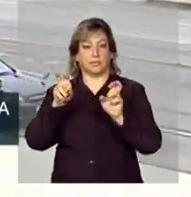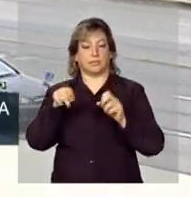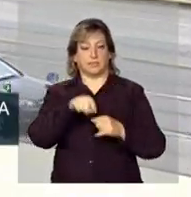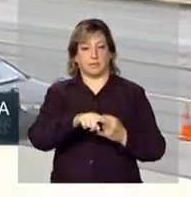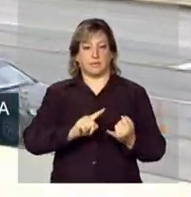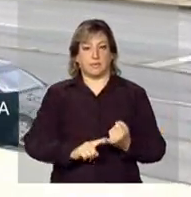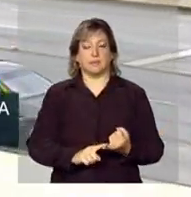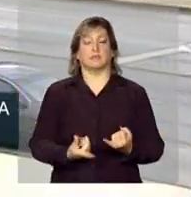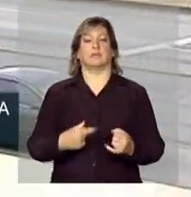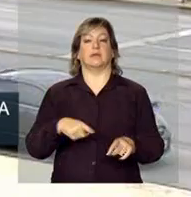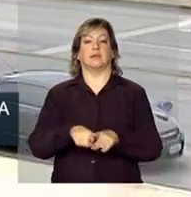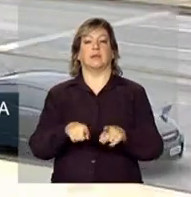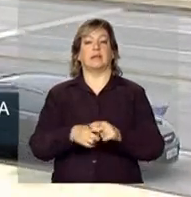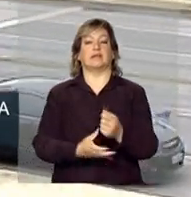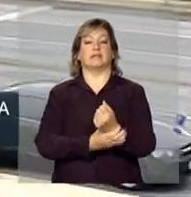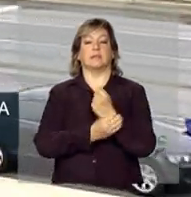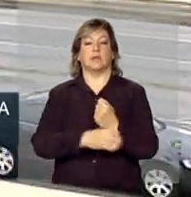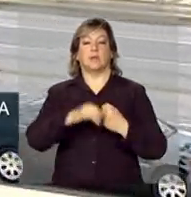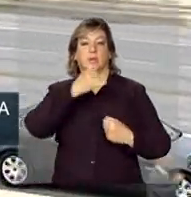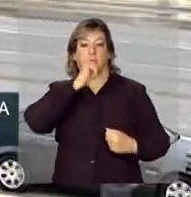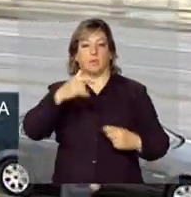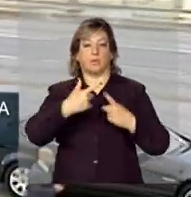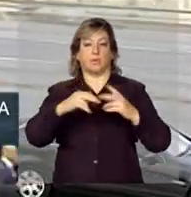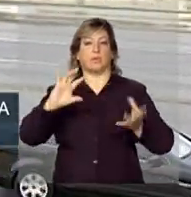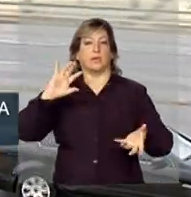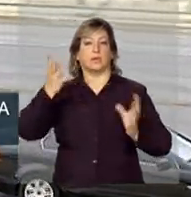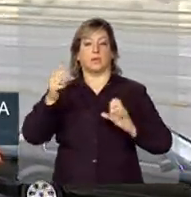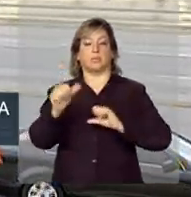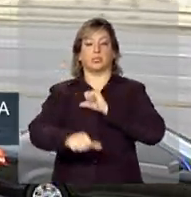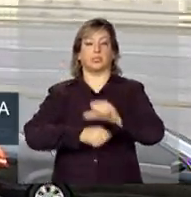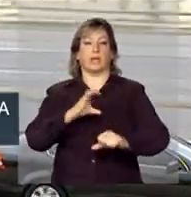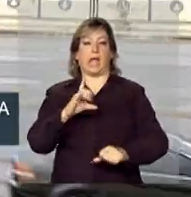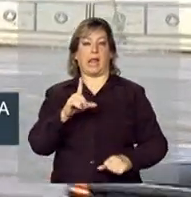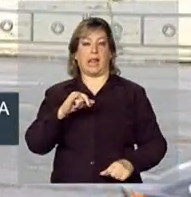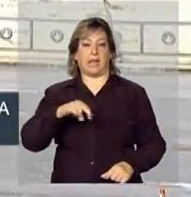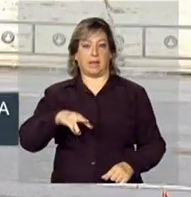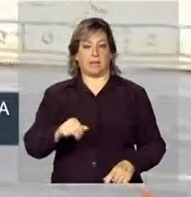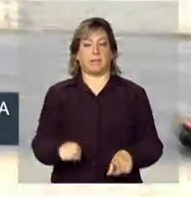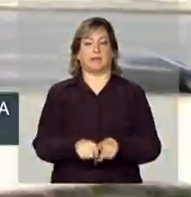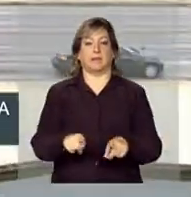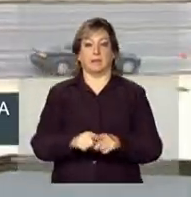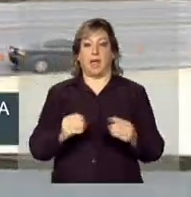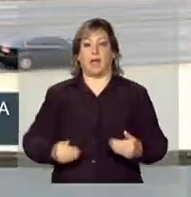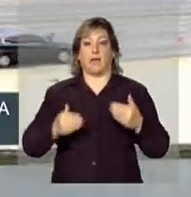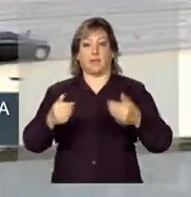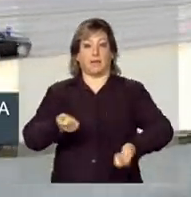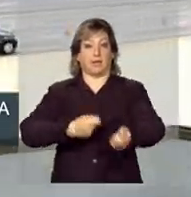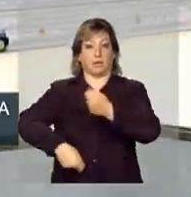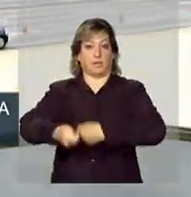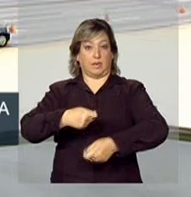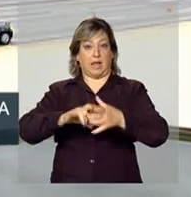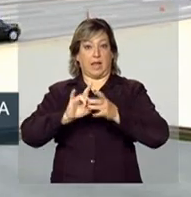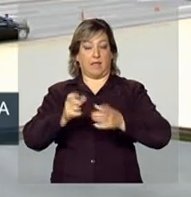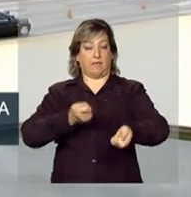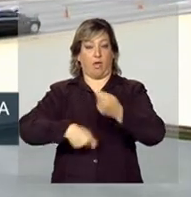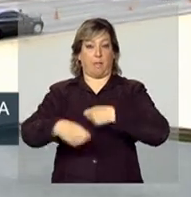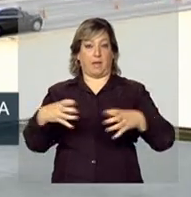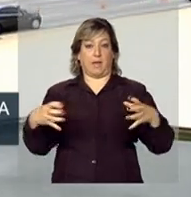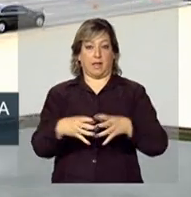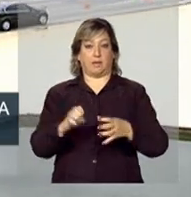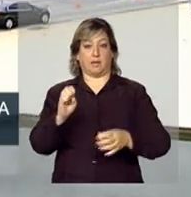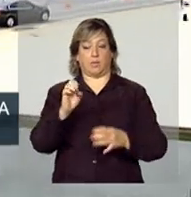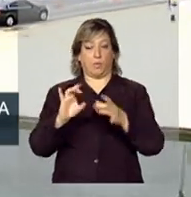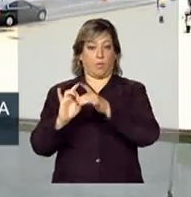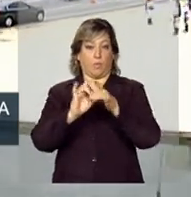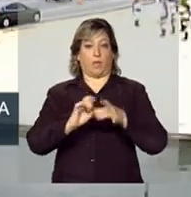a segurança energética mudanças climátic o avanço das negociações de livre comércio entre União Europeia